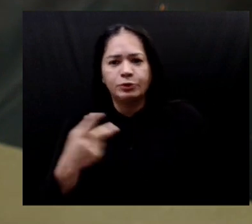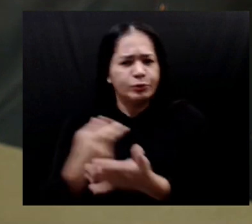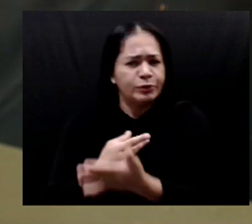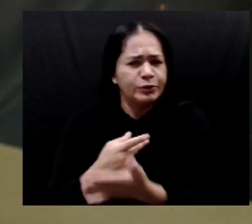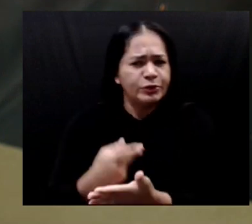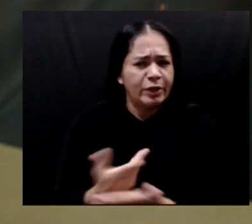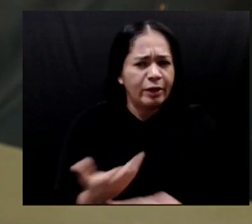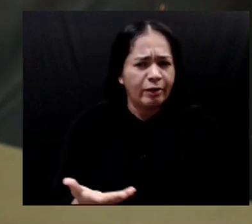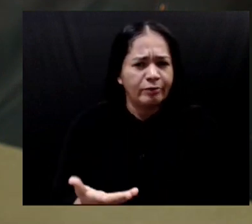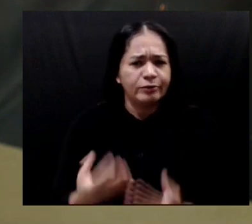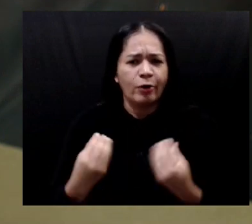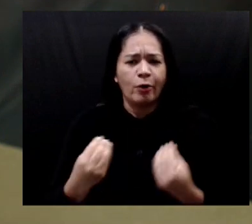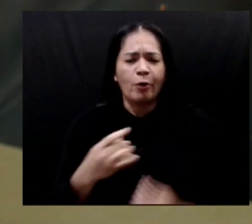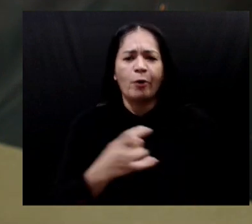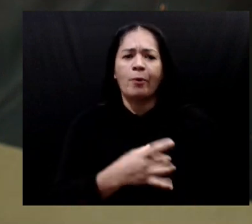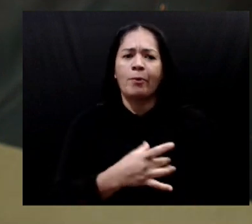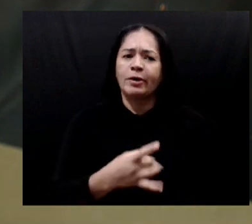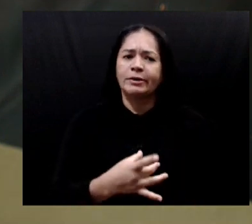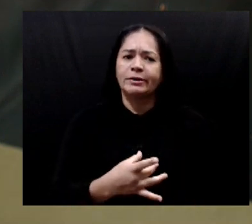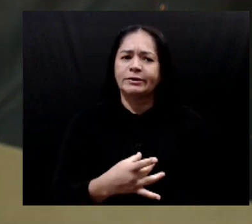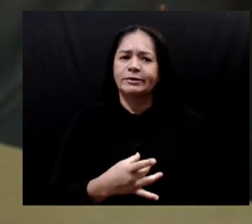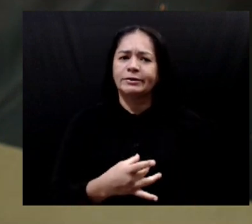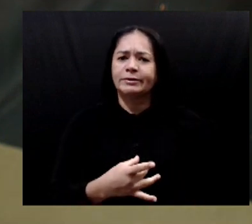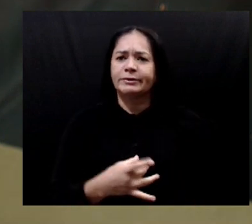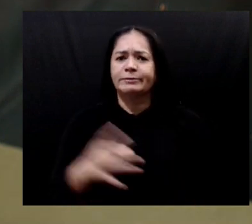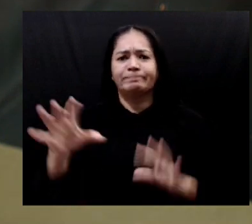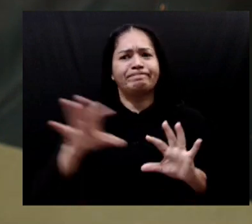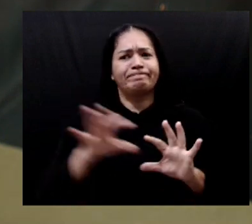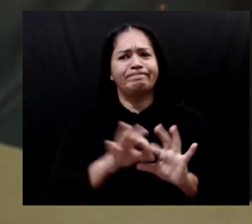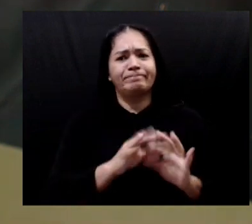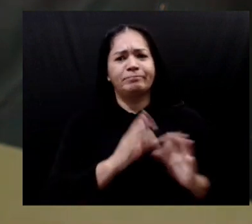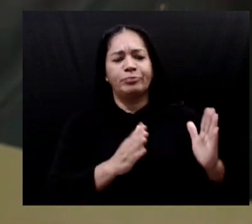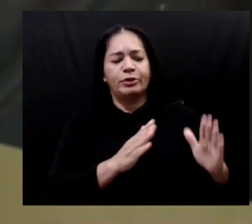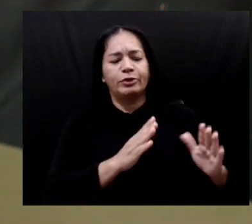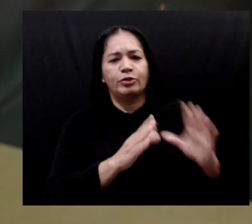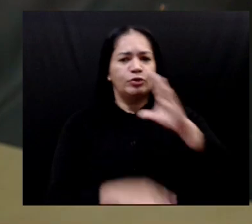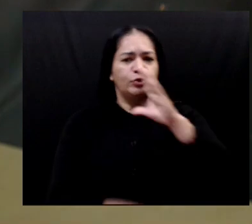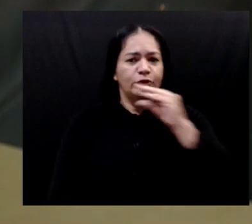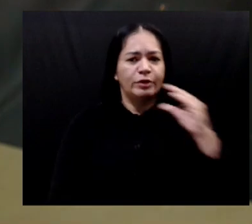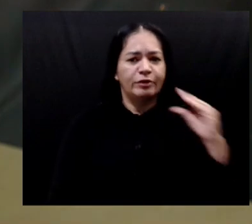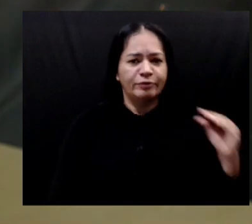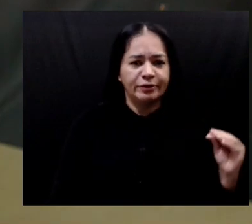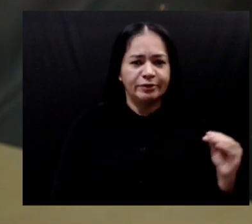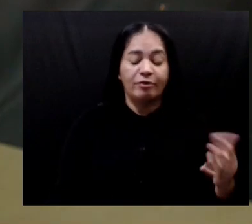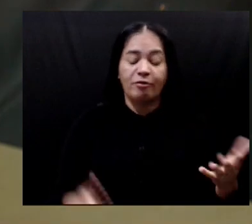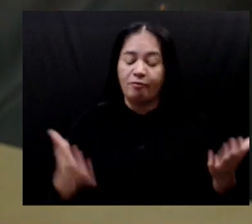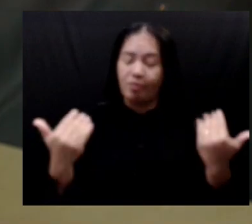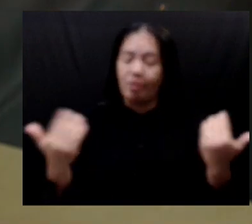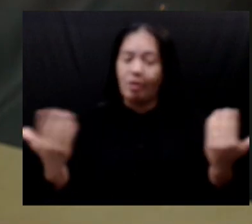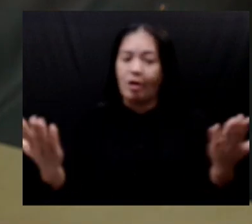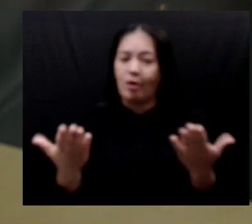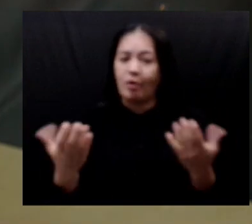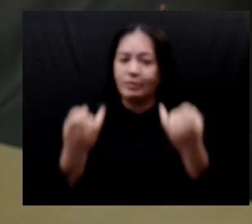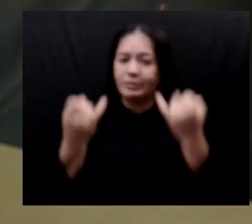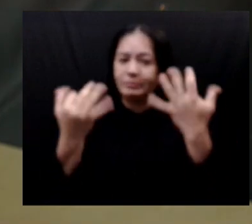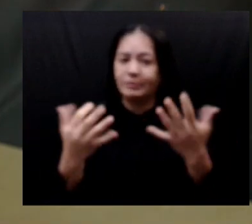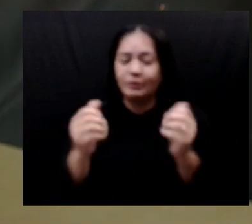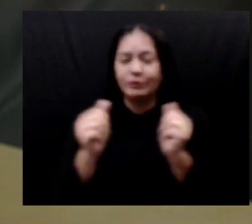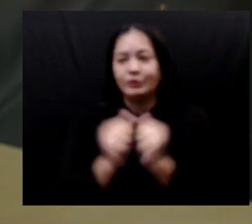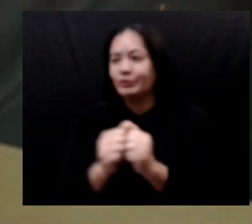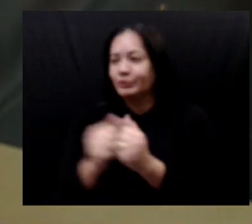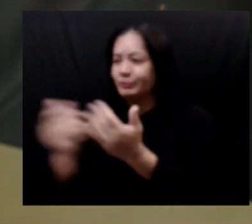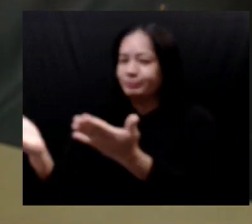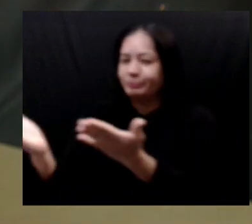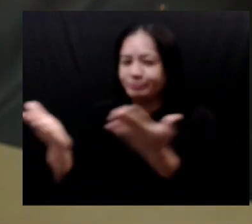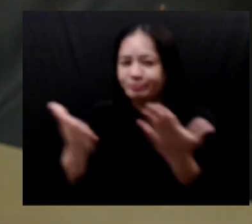está ligado à infância? Vamos explicar isso agora com as nossas convidadas. Claro, elas vão explicar para a gente já